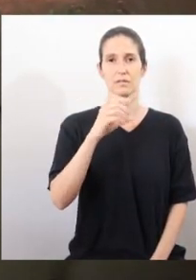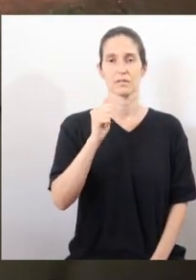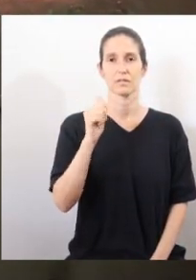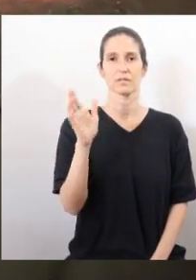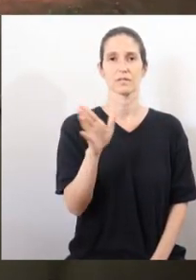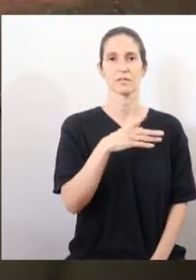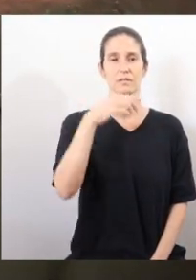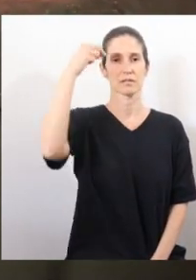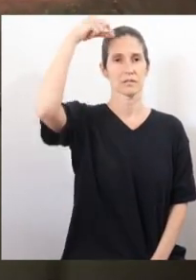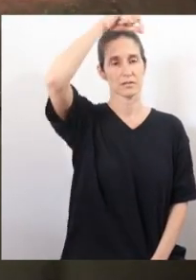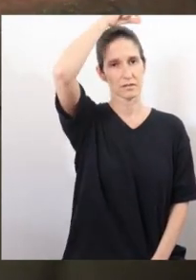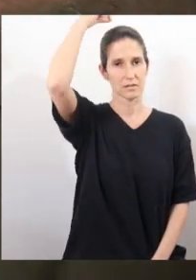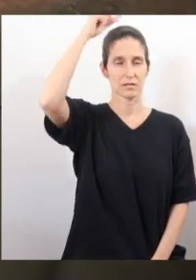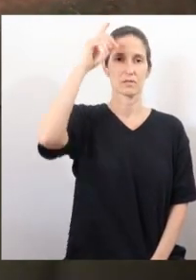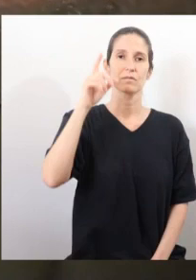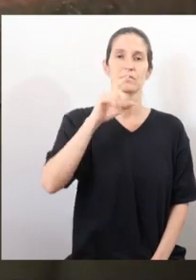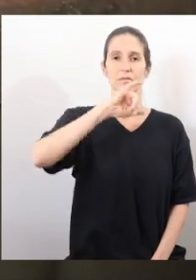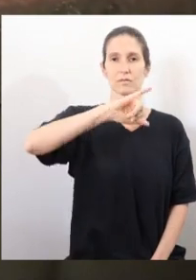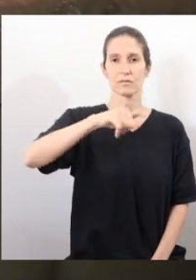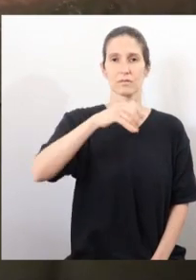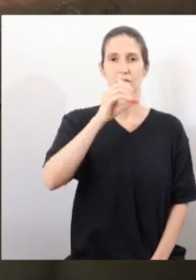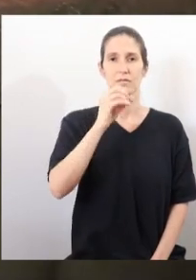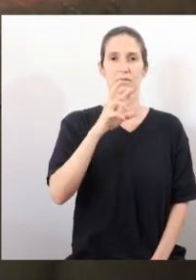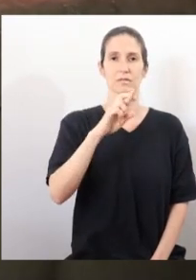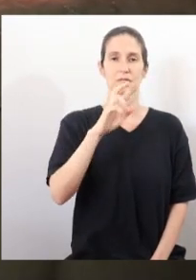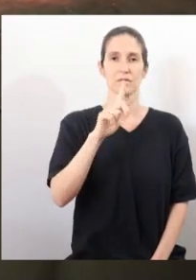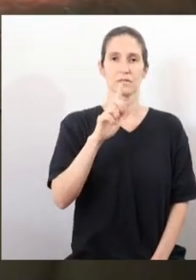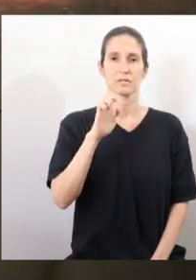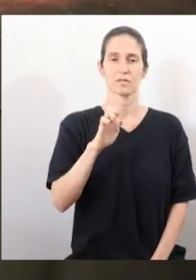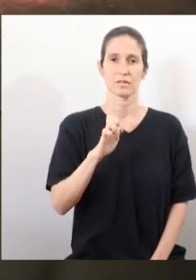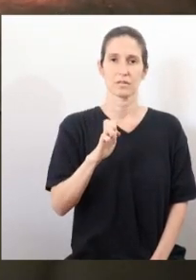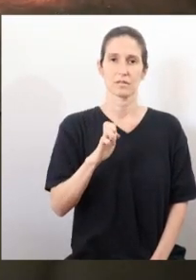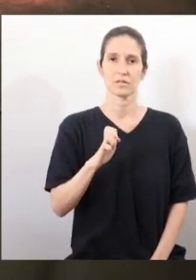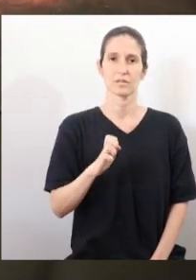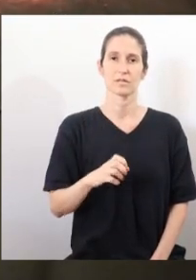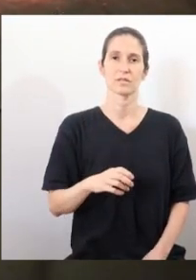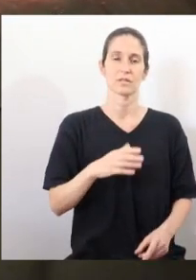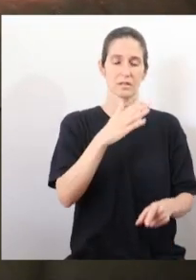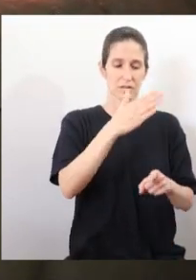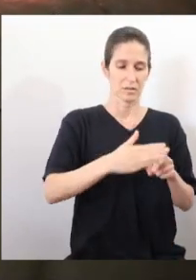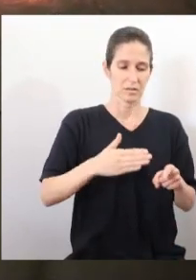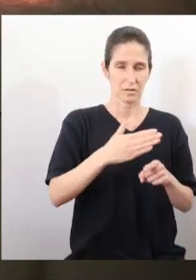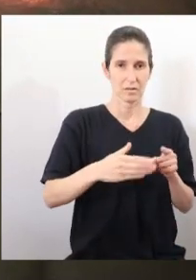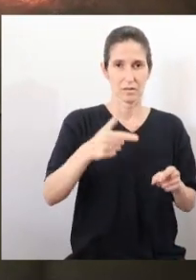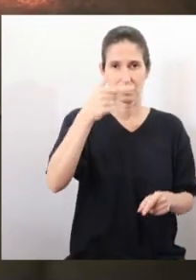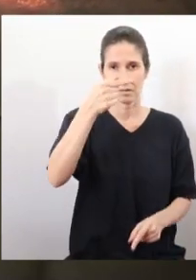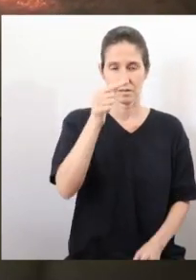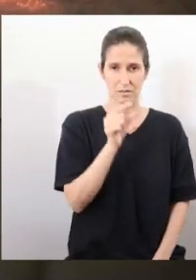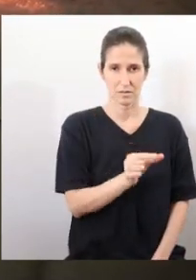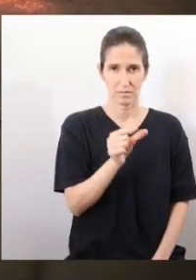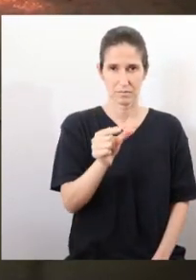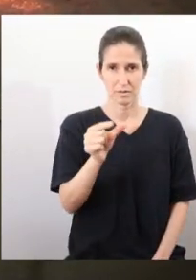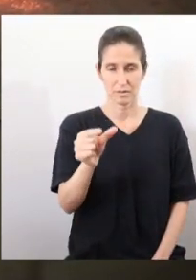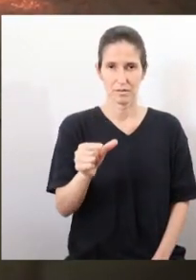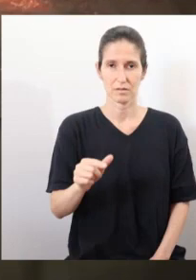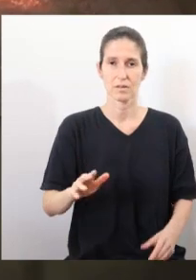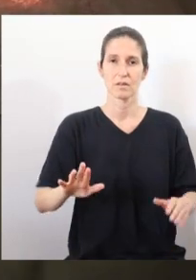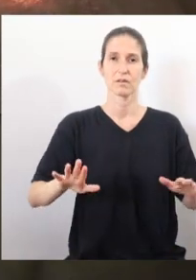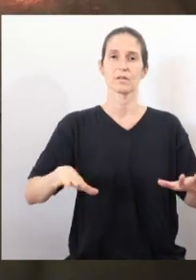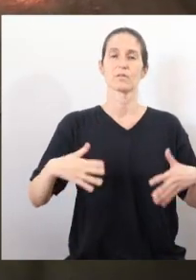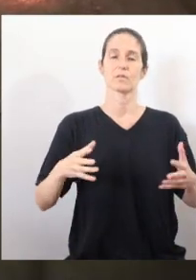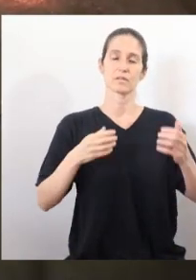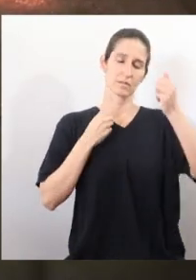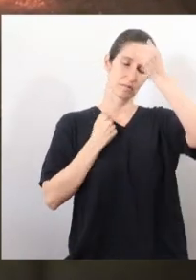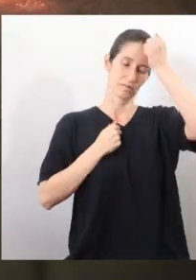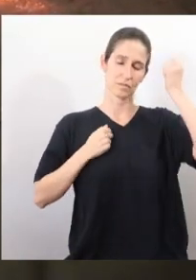7 partes. Quando você ferver esse banho, você ofereça àquela pessoa que está